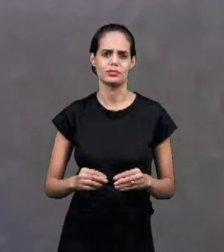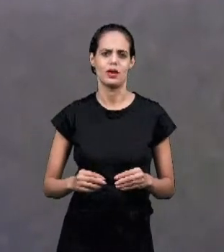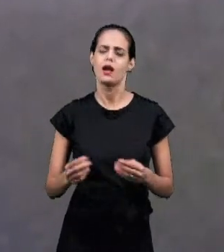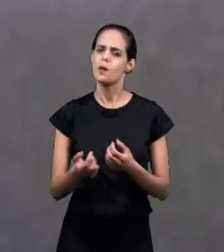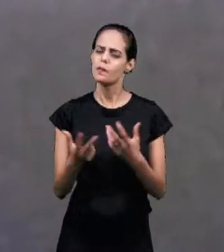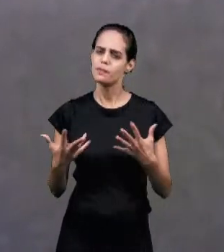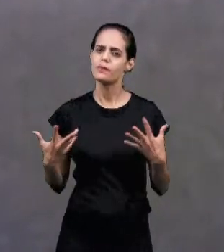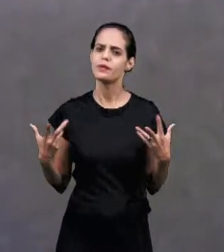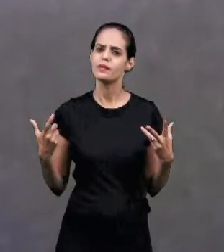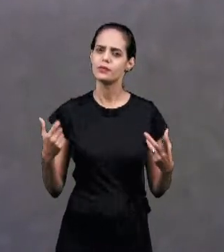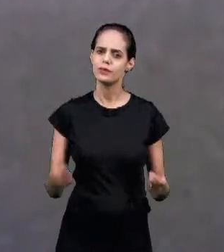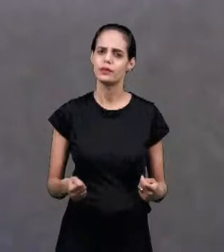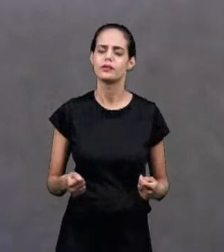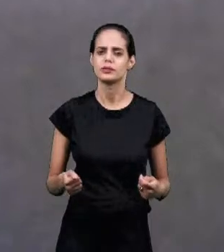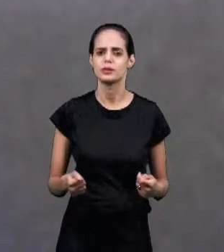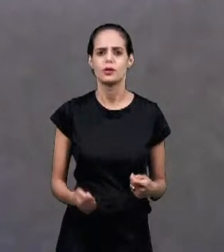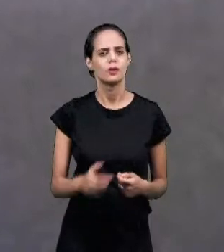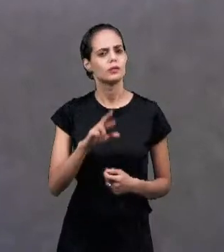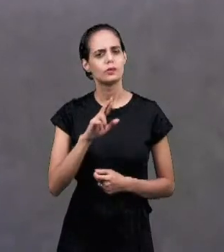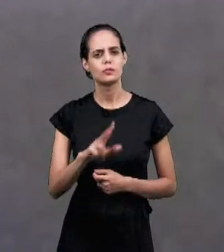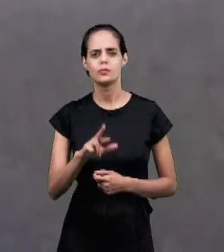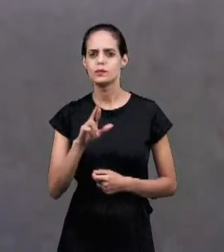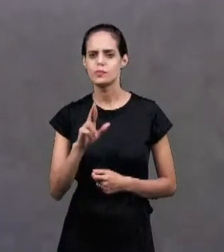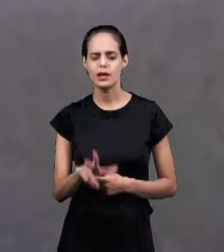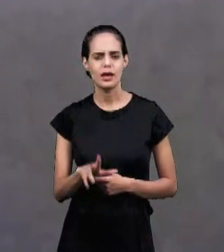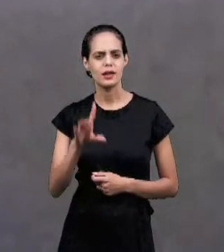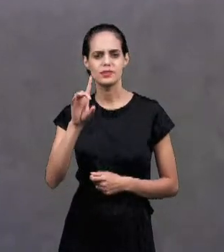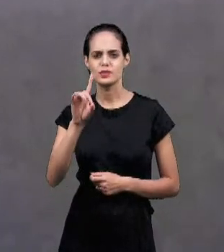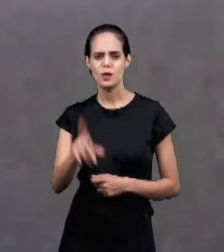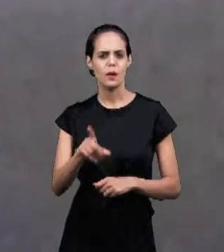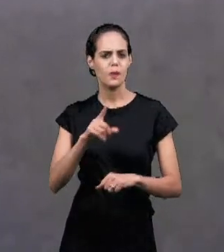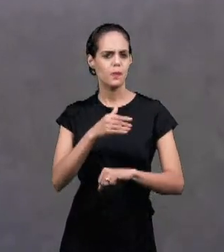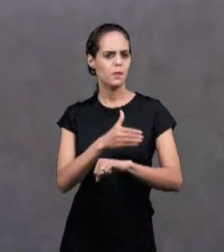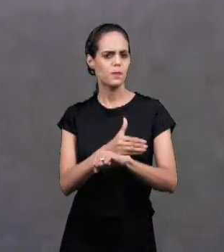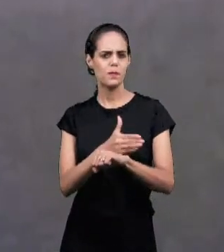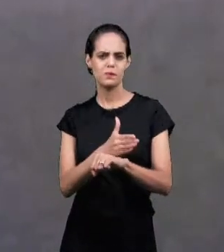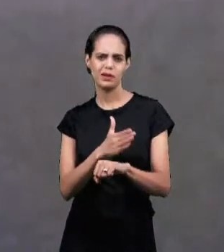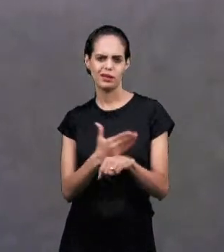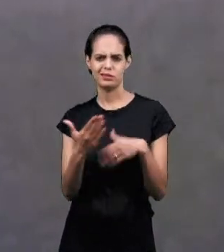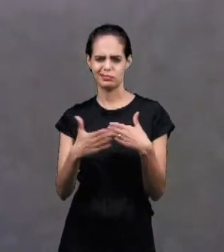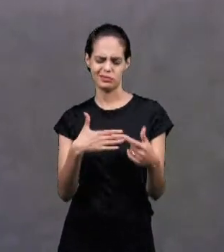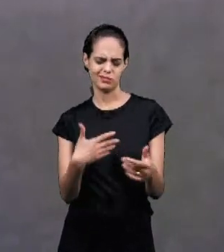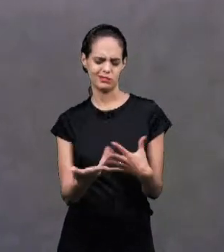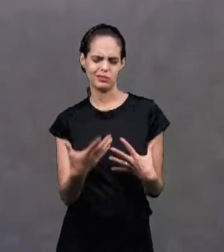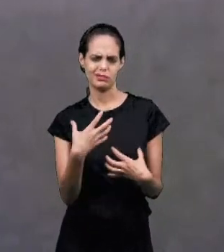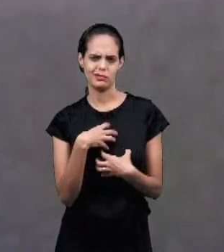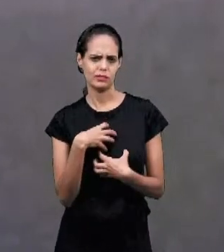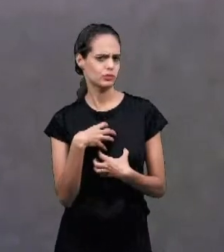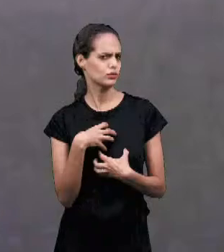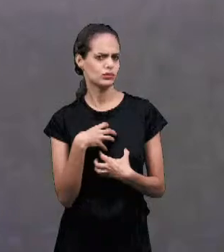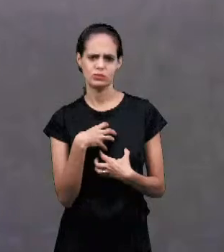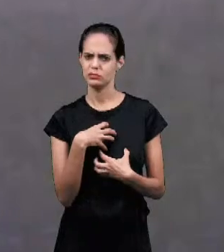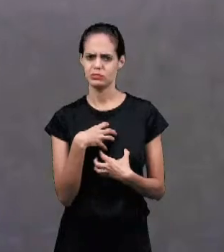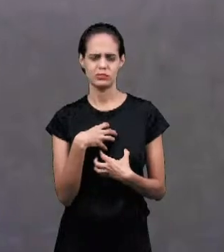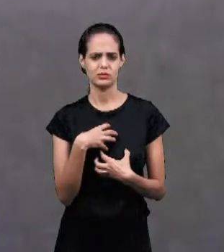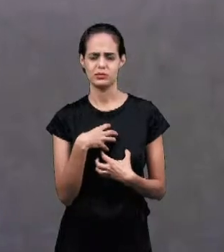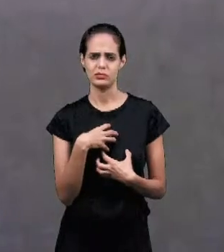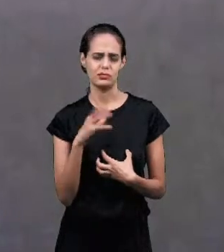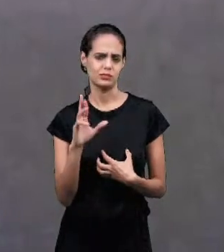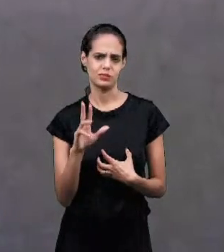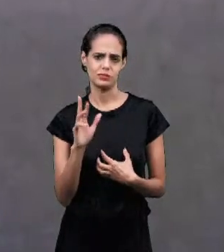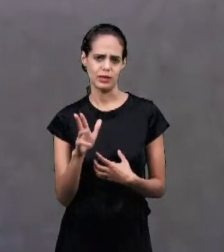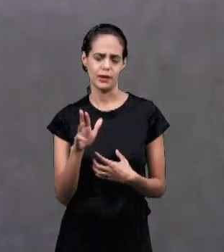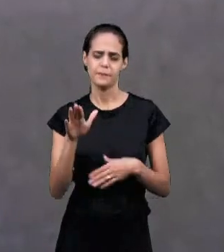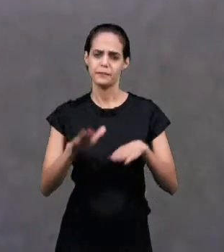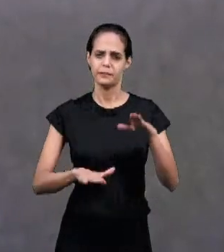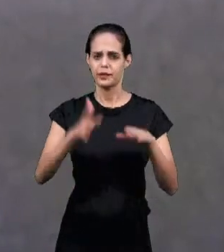que a gente vive esse evento de qualquer maneira. Então, às vezes, os irmãos costumam chegar um pouco mais cedo no culto, isso é muito